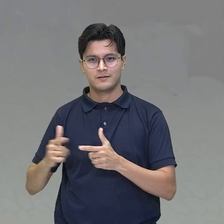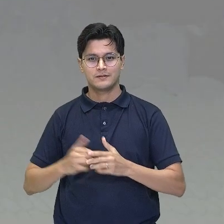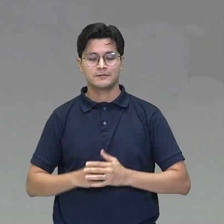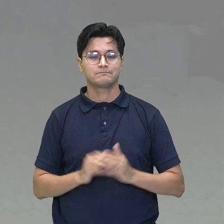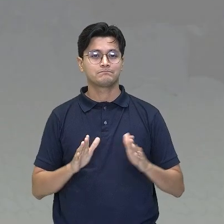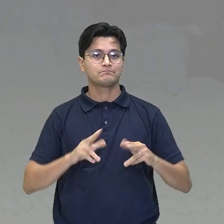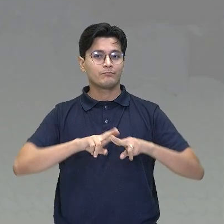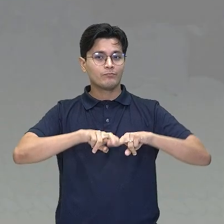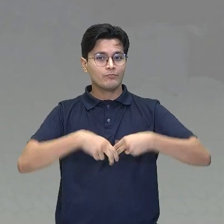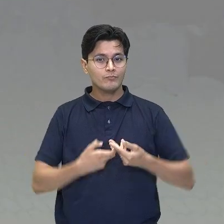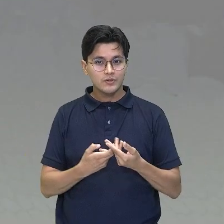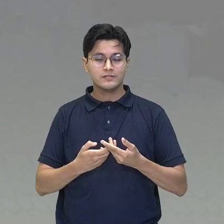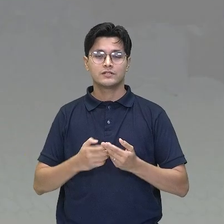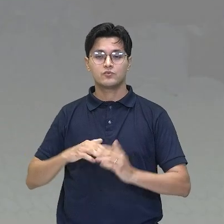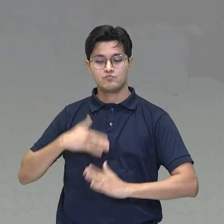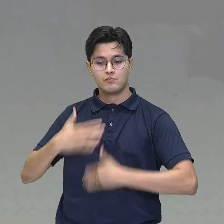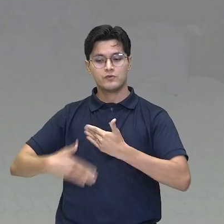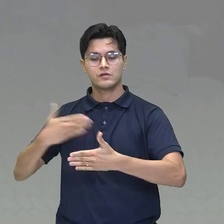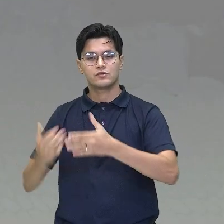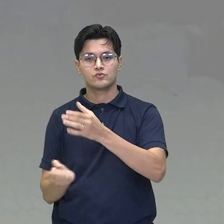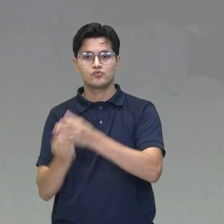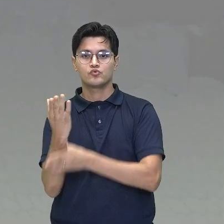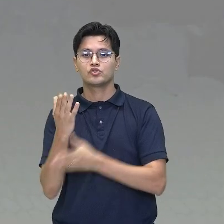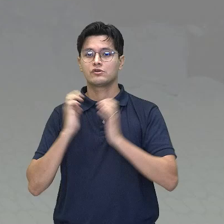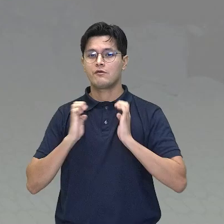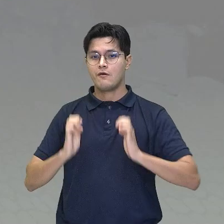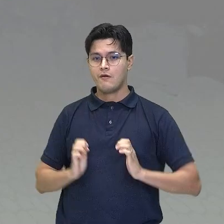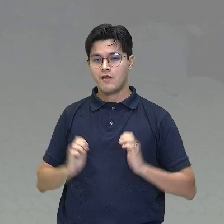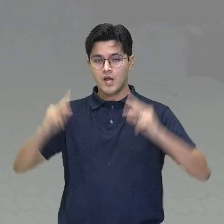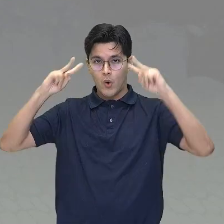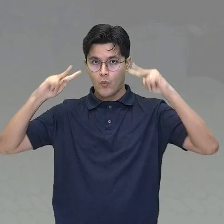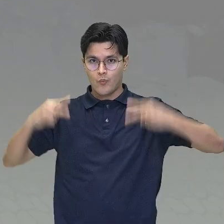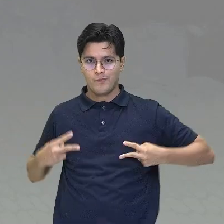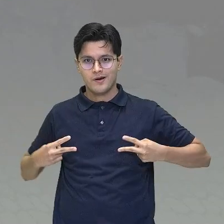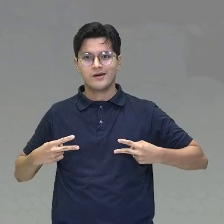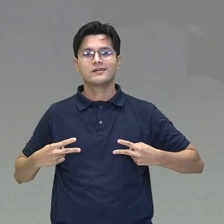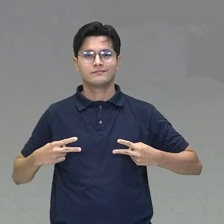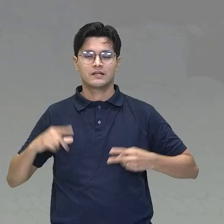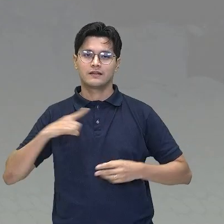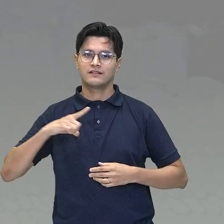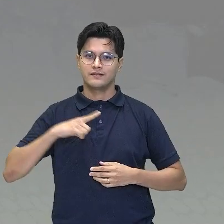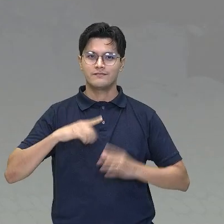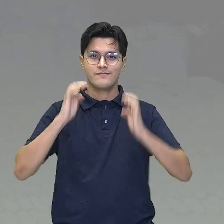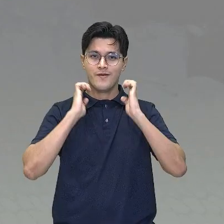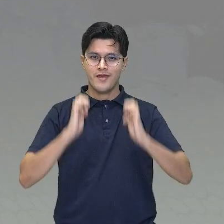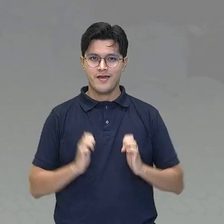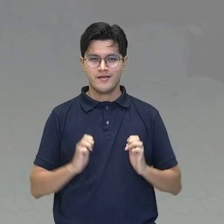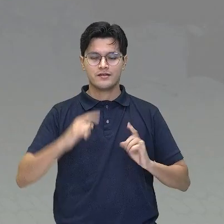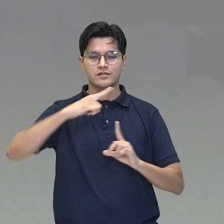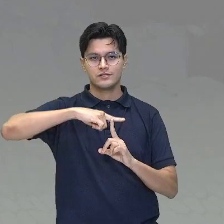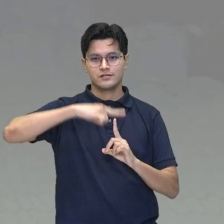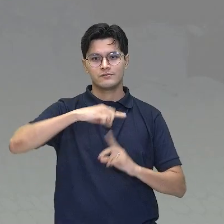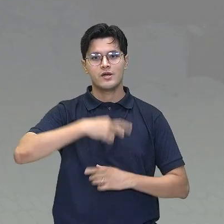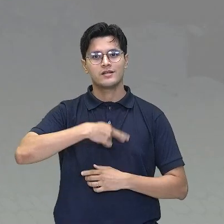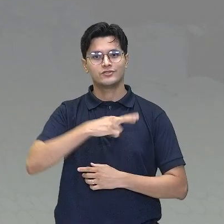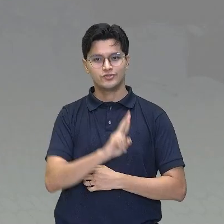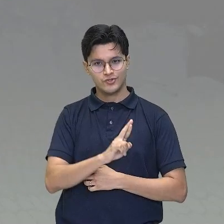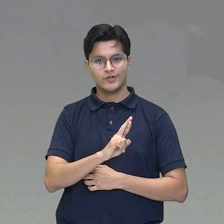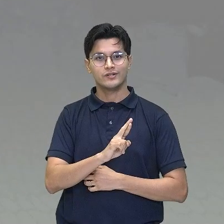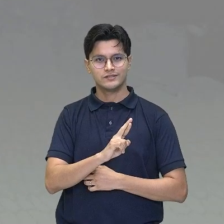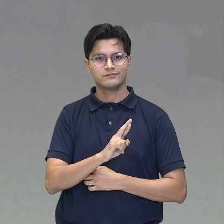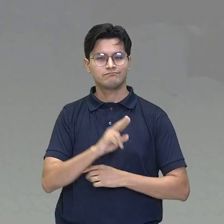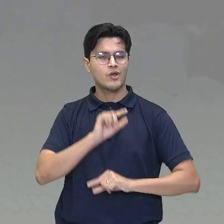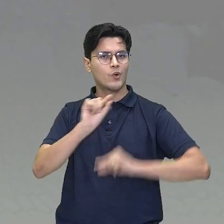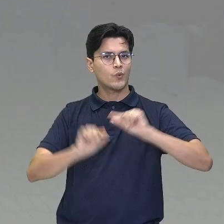ética humana, vem a ética religiosa. Está a ética ensinada pelas religiões para que nós possamos viver